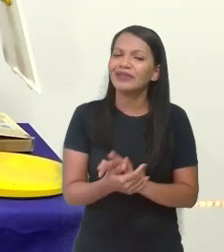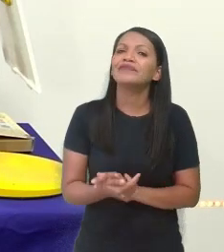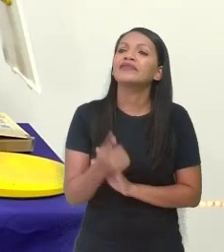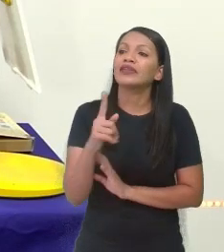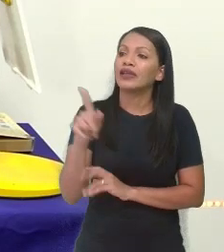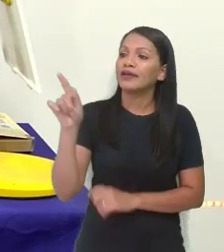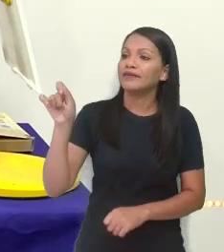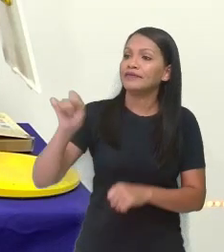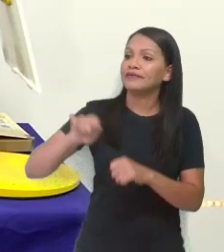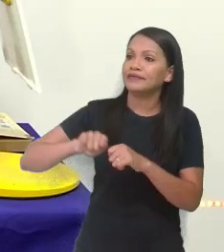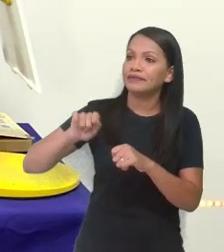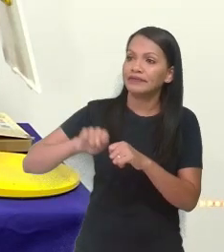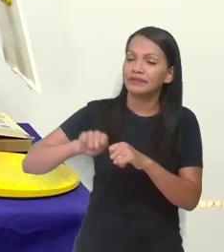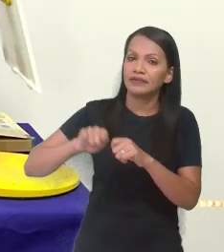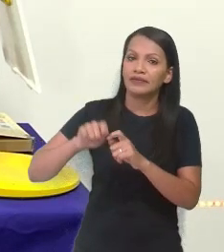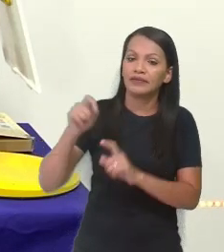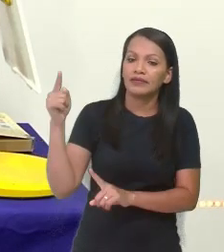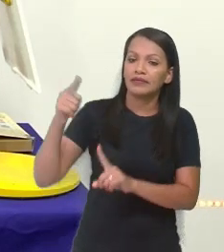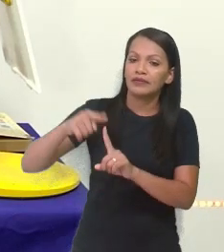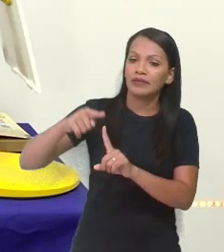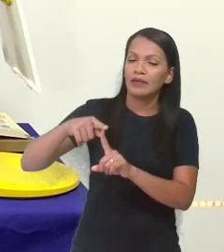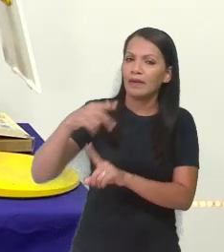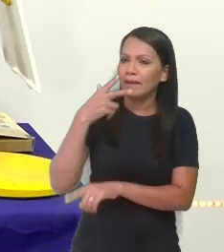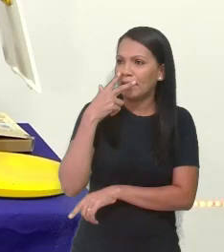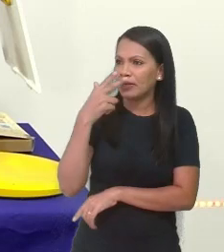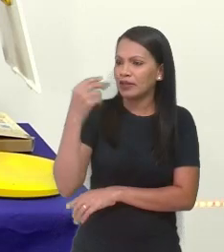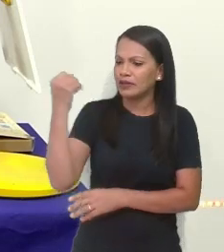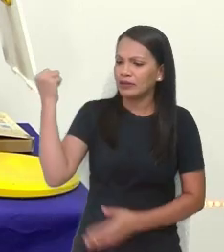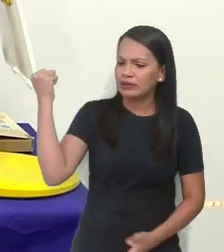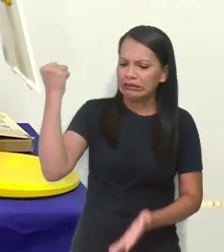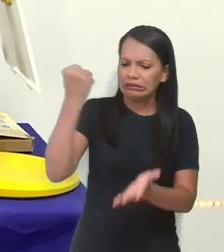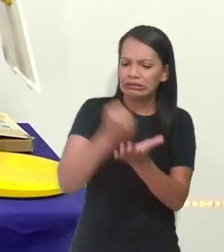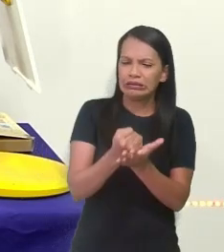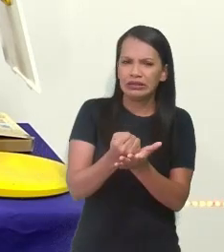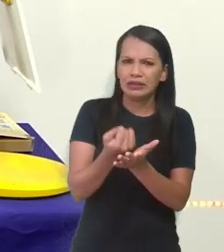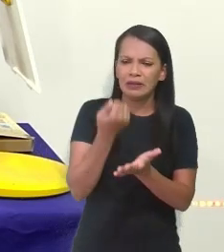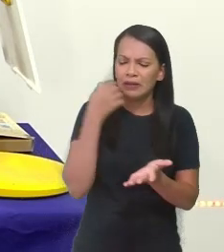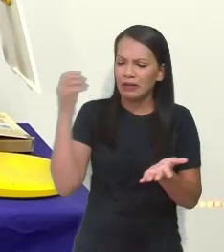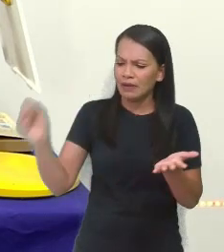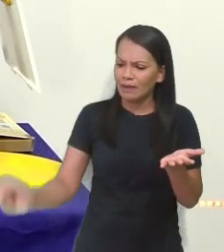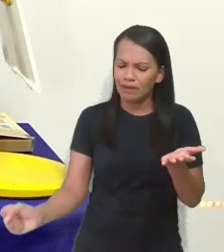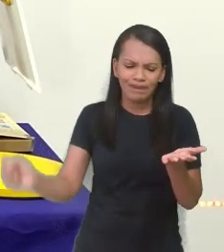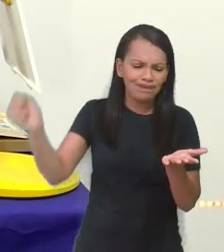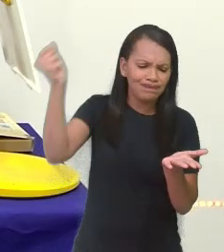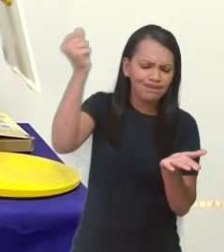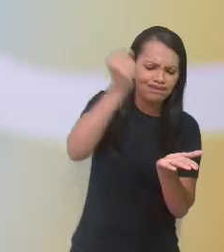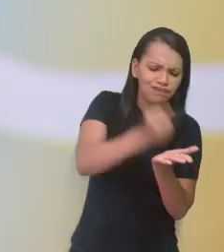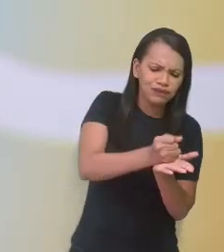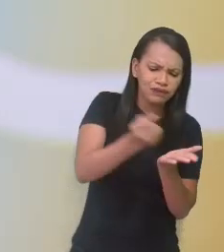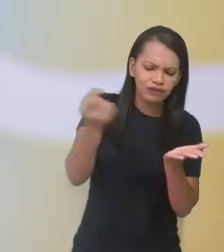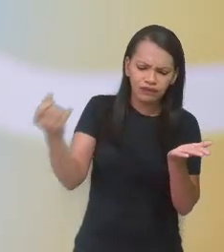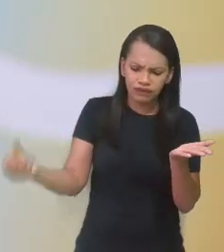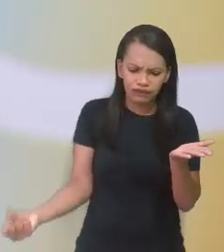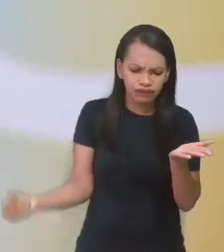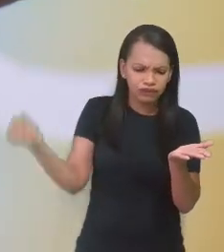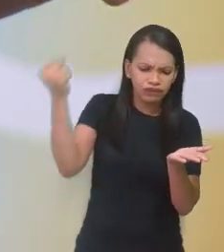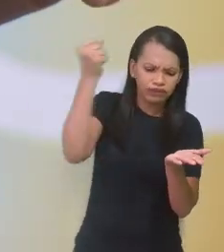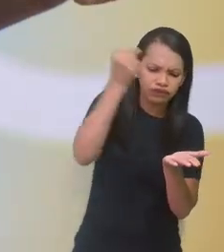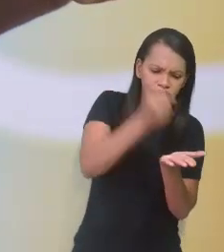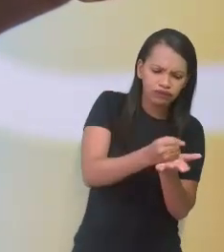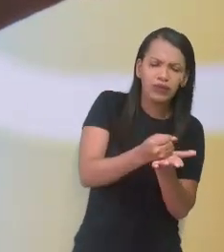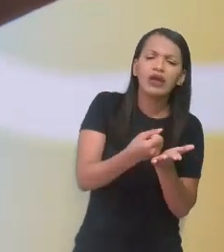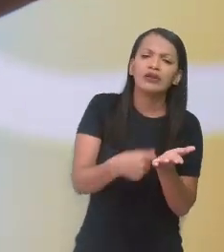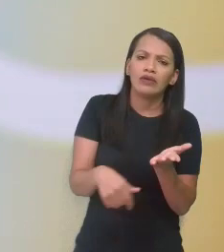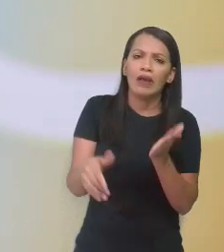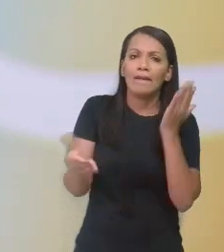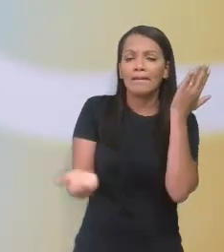ele é feito como tipo de carimbo, tá? A impressão dele é num tipo de carimbo talhado numa